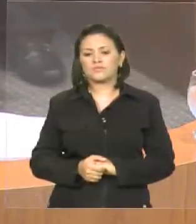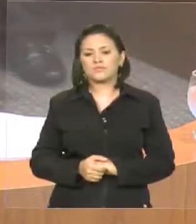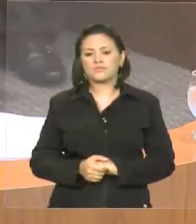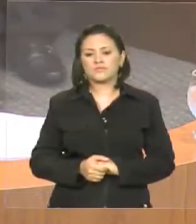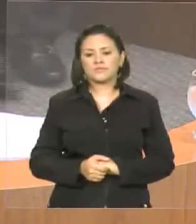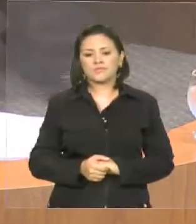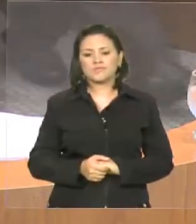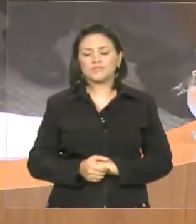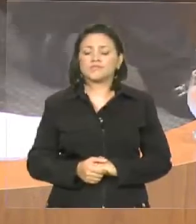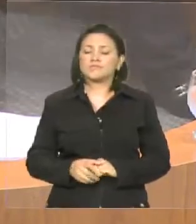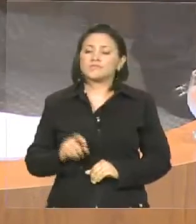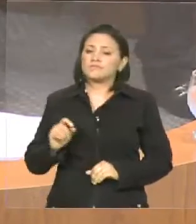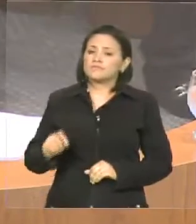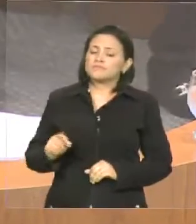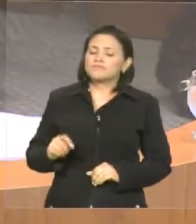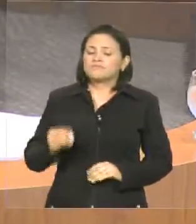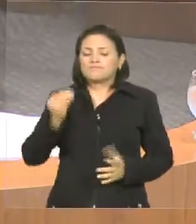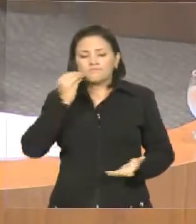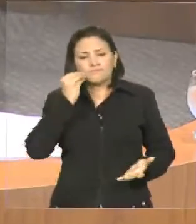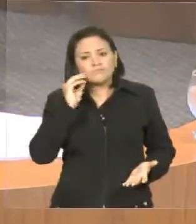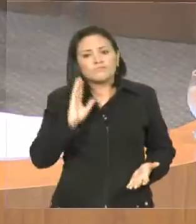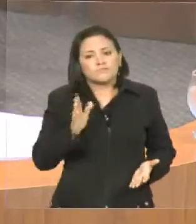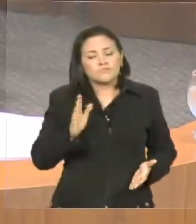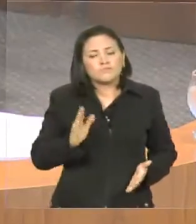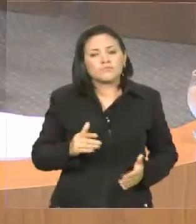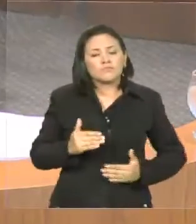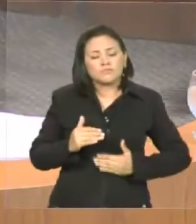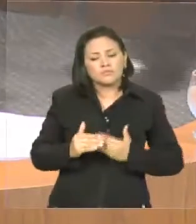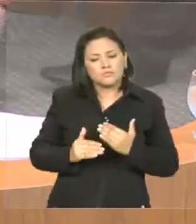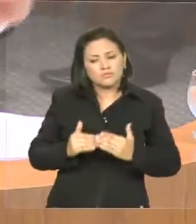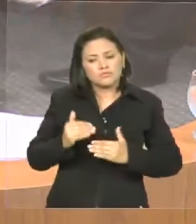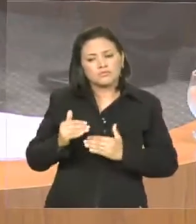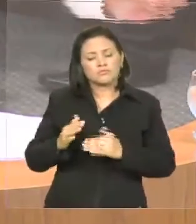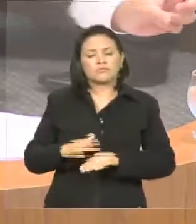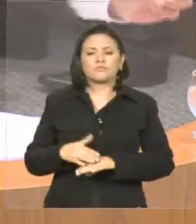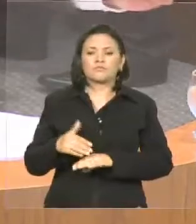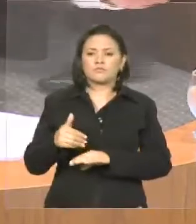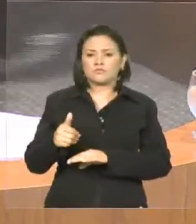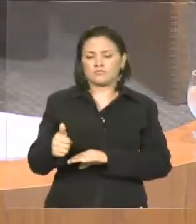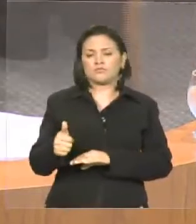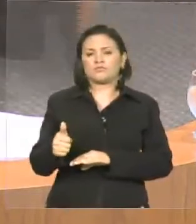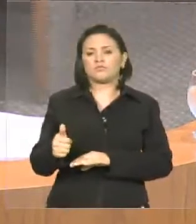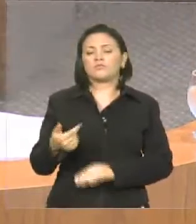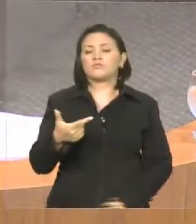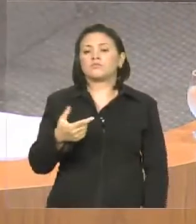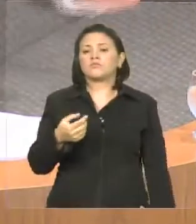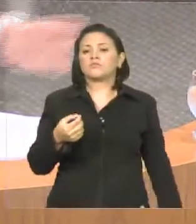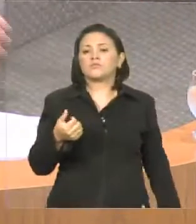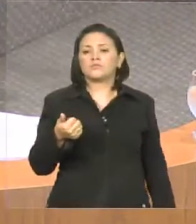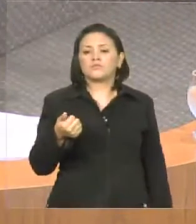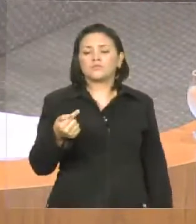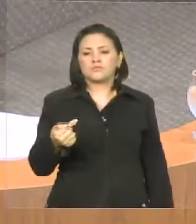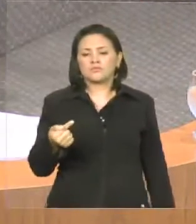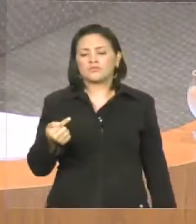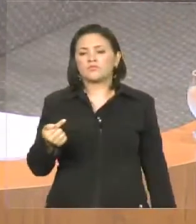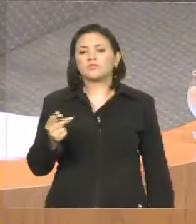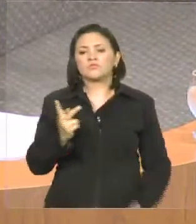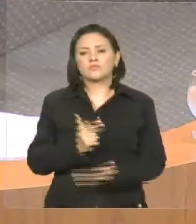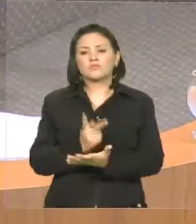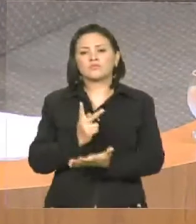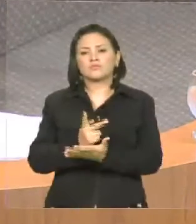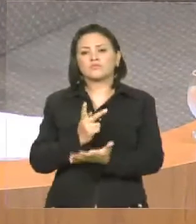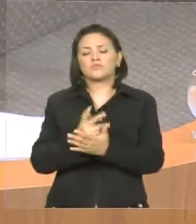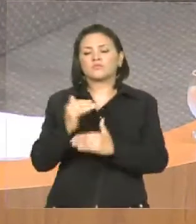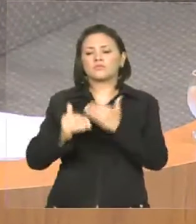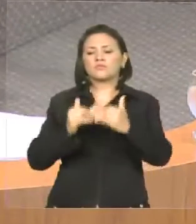nos acalentam. Além do fato que agora, em 2017, mantendo a mesma taxa de crescimento de 0,10, nós estaremos no